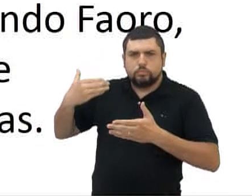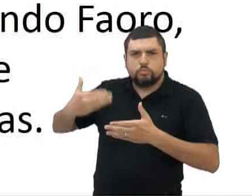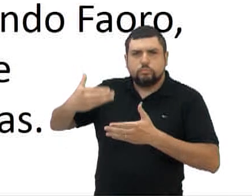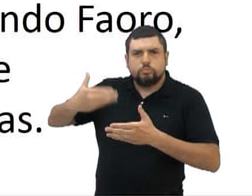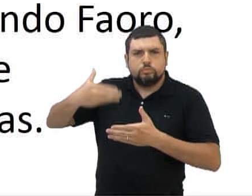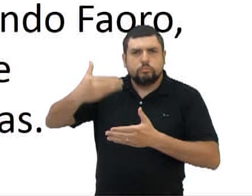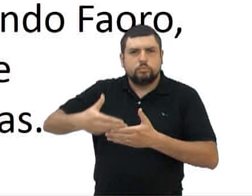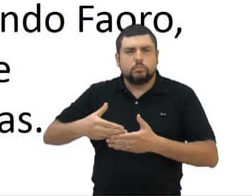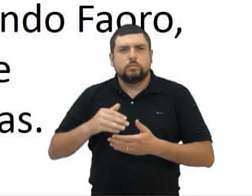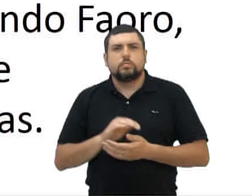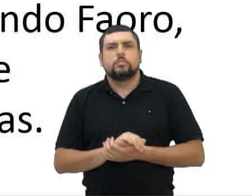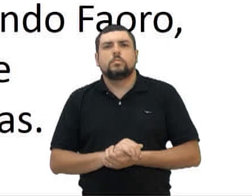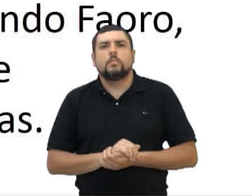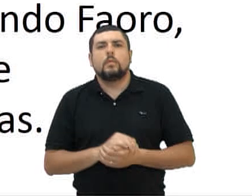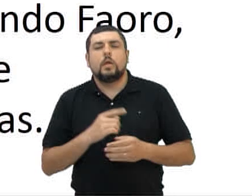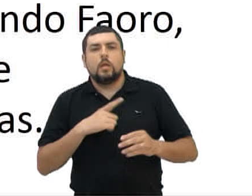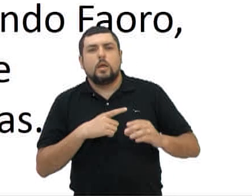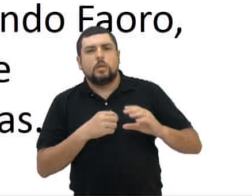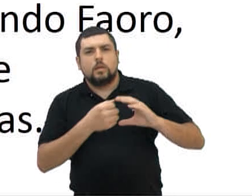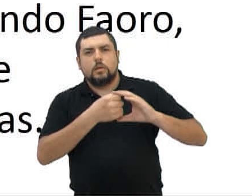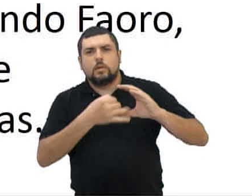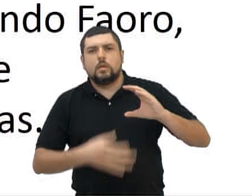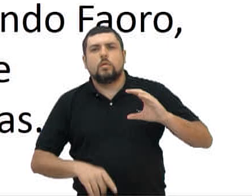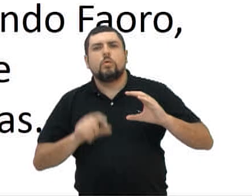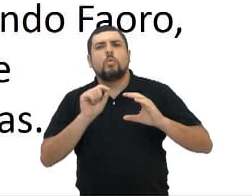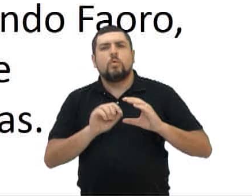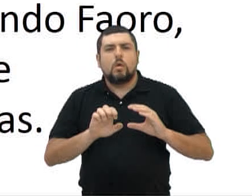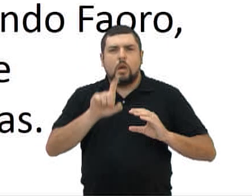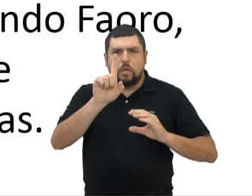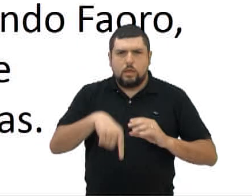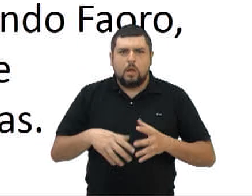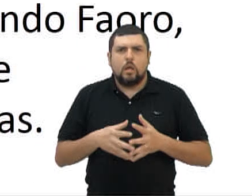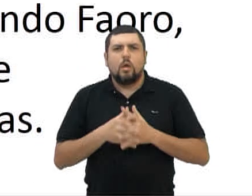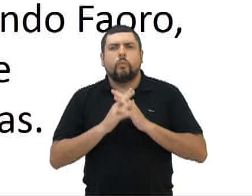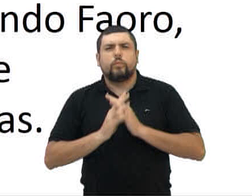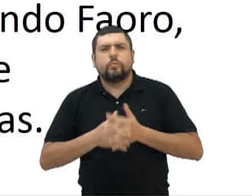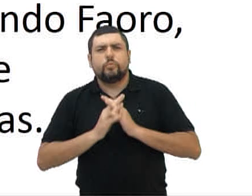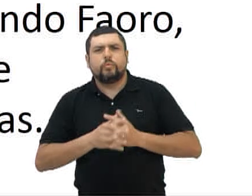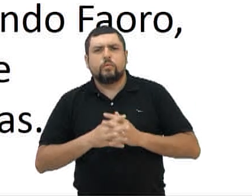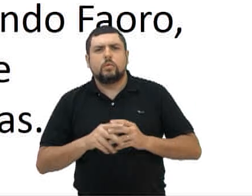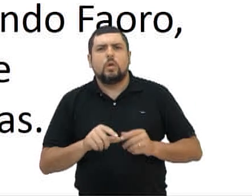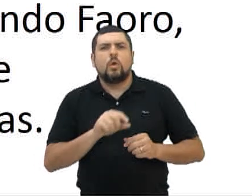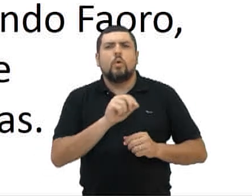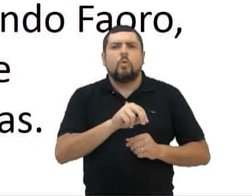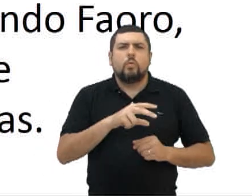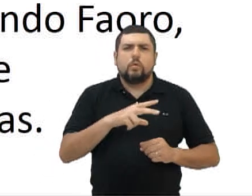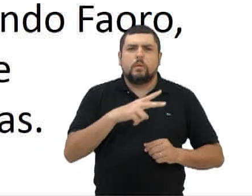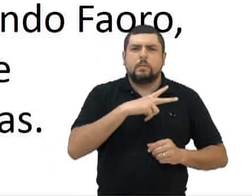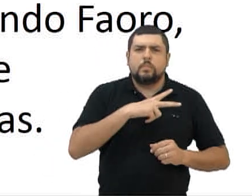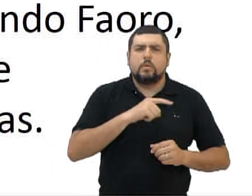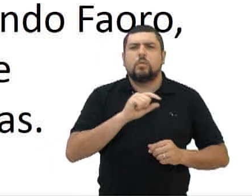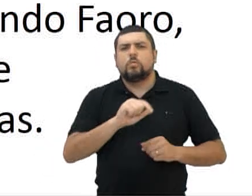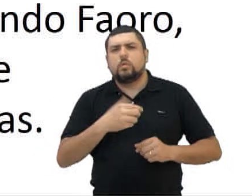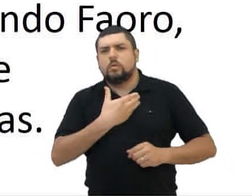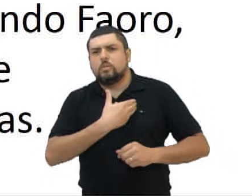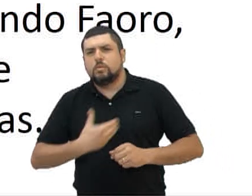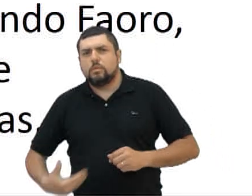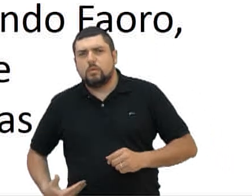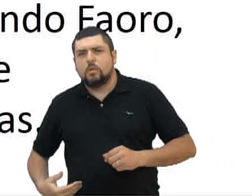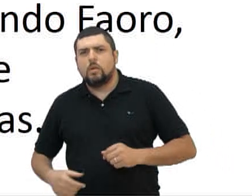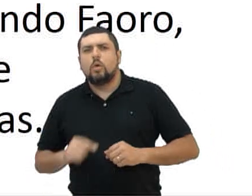possui como principais características uma confusão entre público-privado, clientelismo,